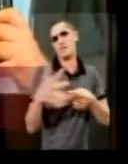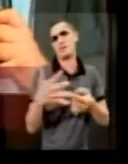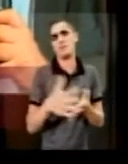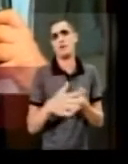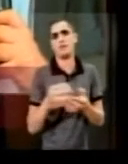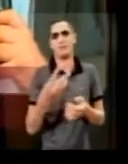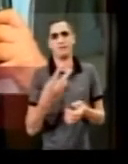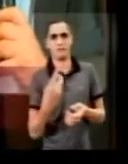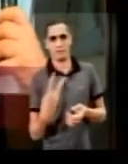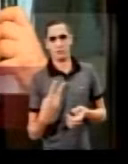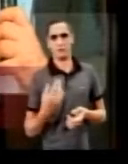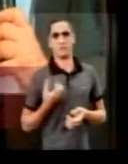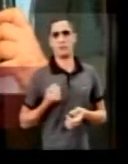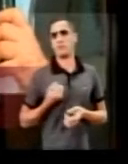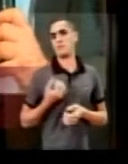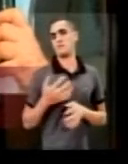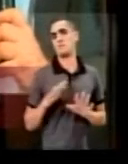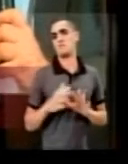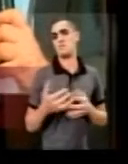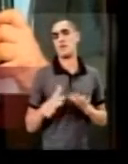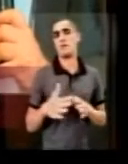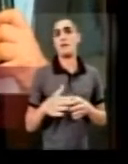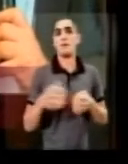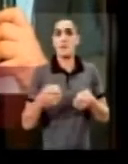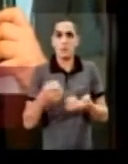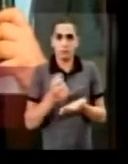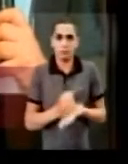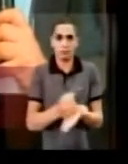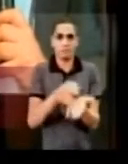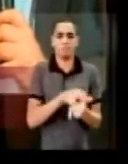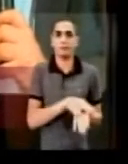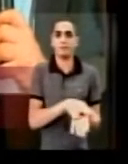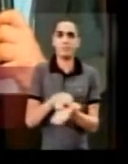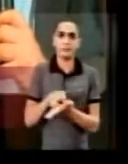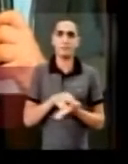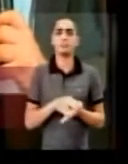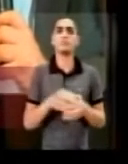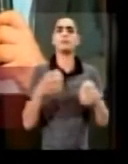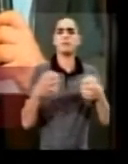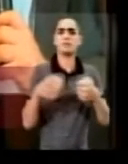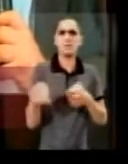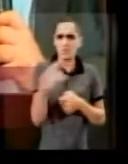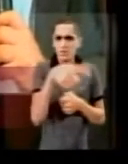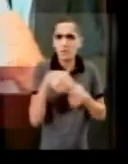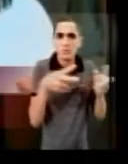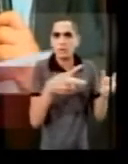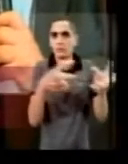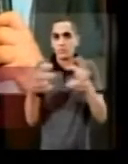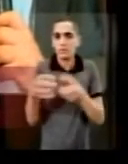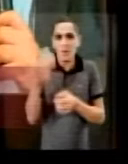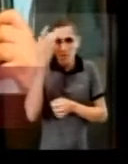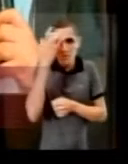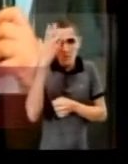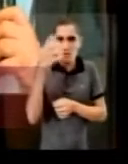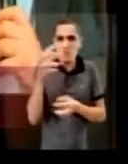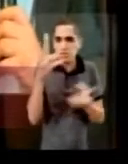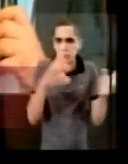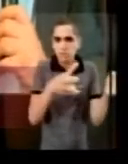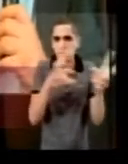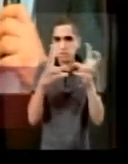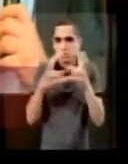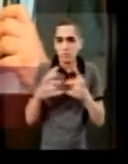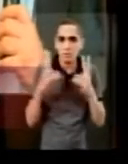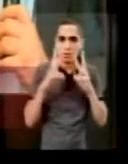32. O que vocês podem ver aí, acho que é bem fácil de dar uma